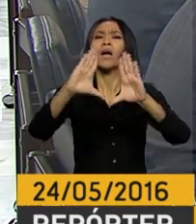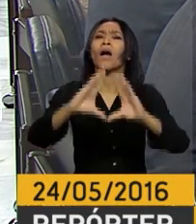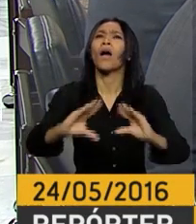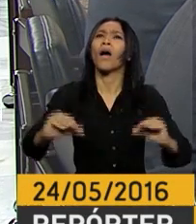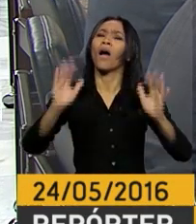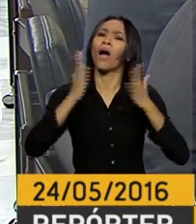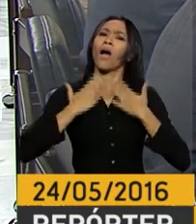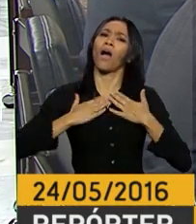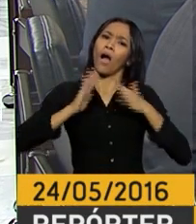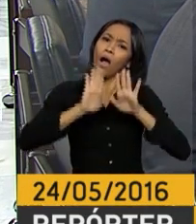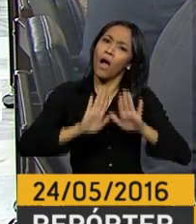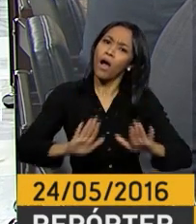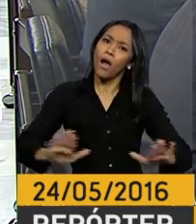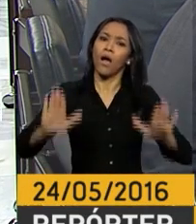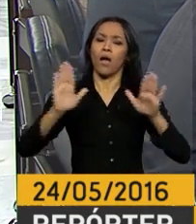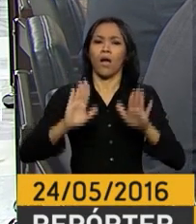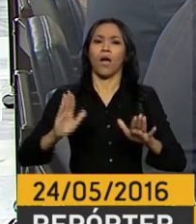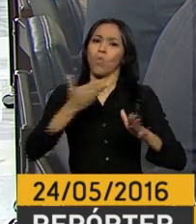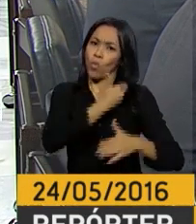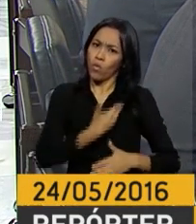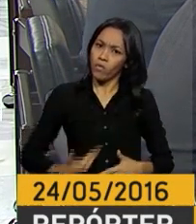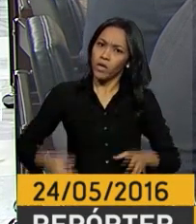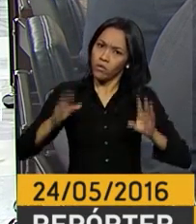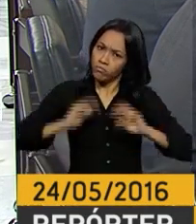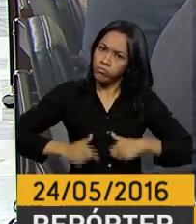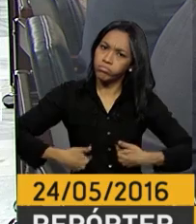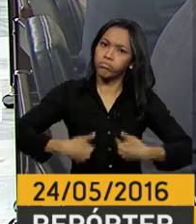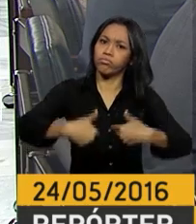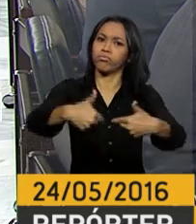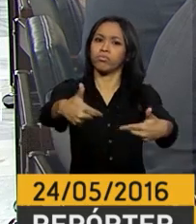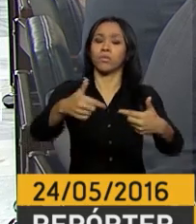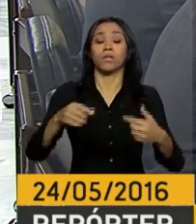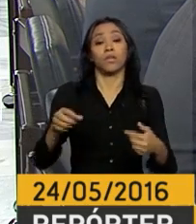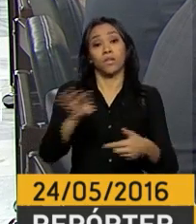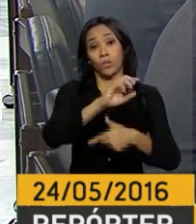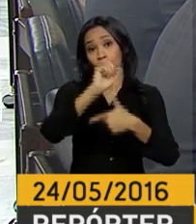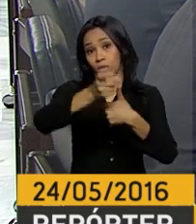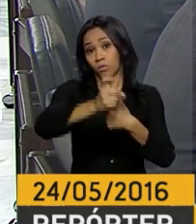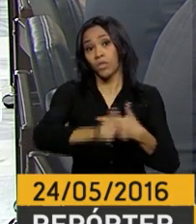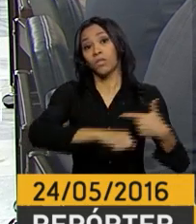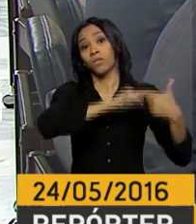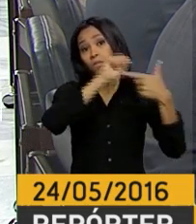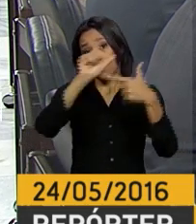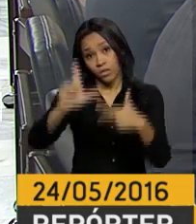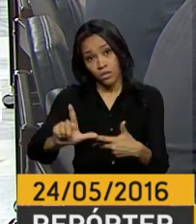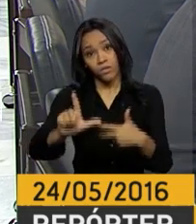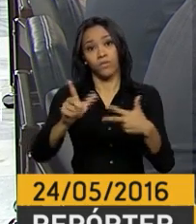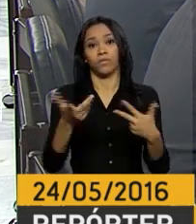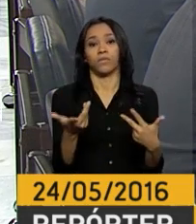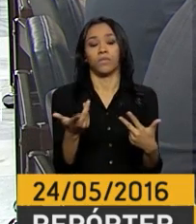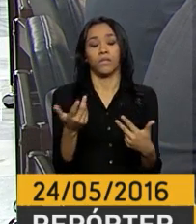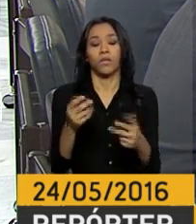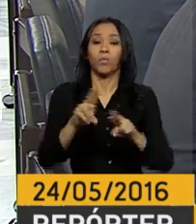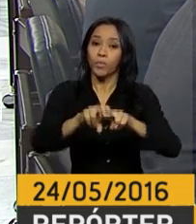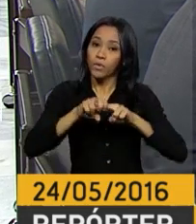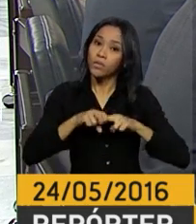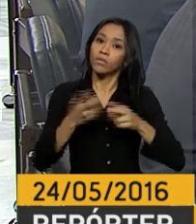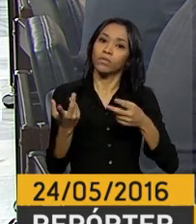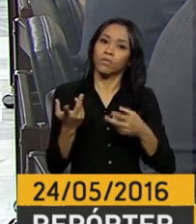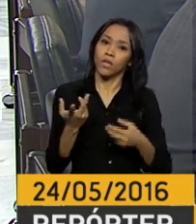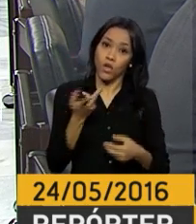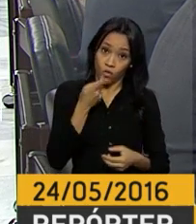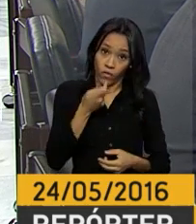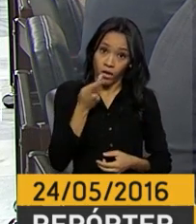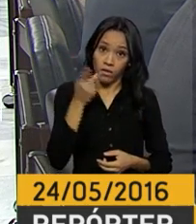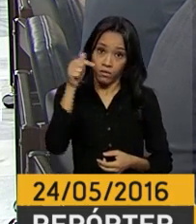tranquilidade governamental do Executivo e do Legislativo. Portanto, eu volto a dizer